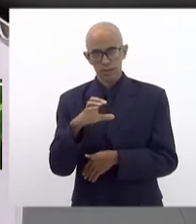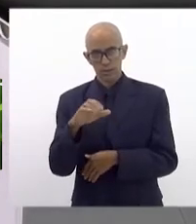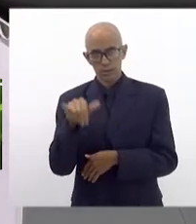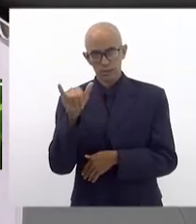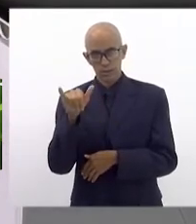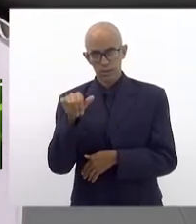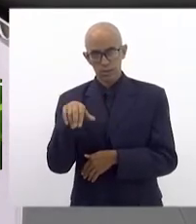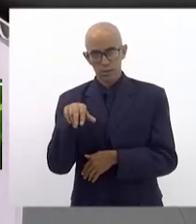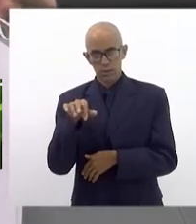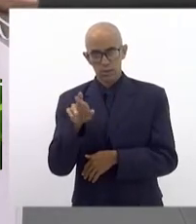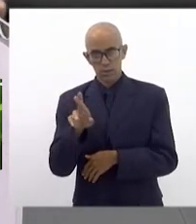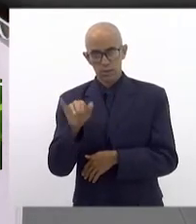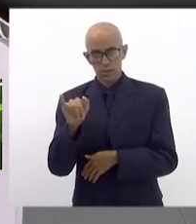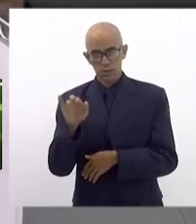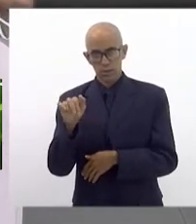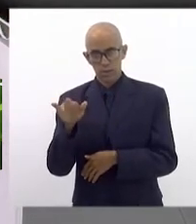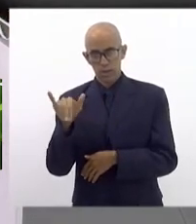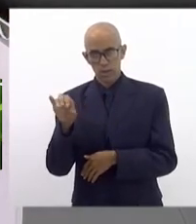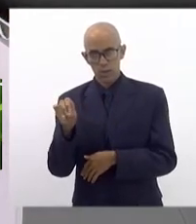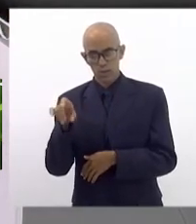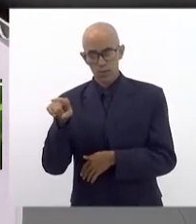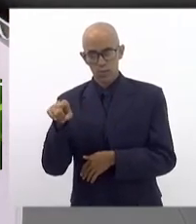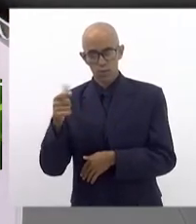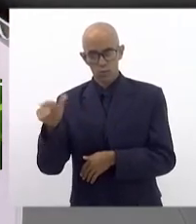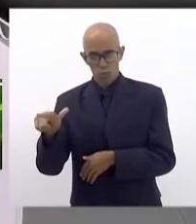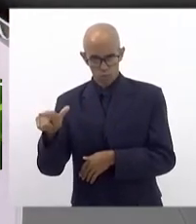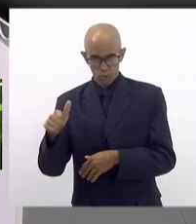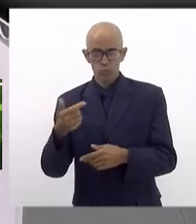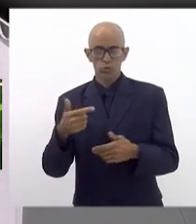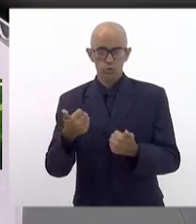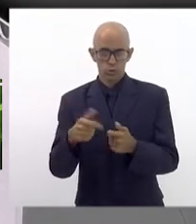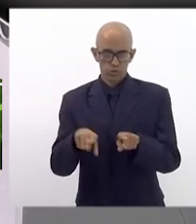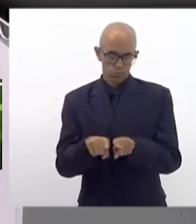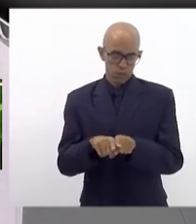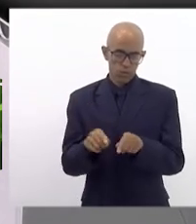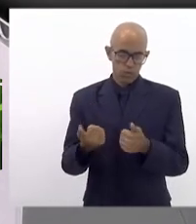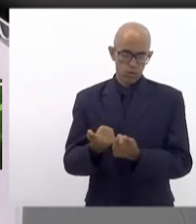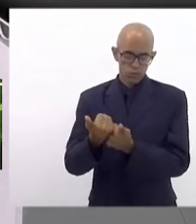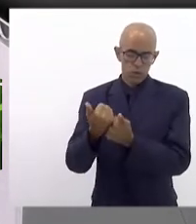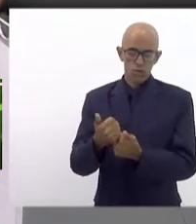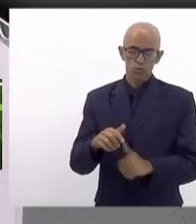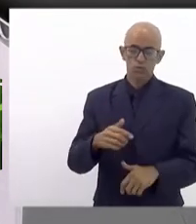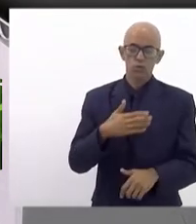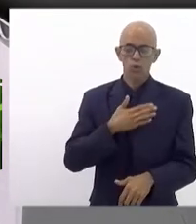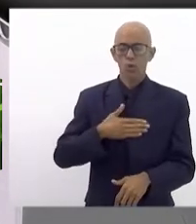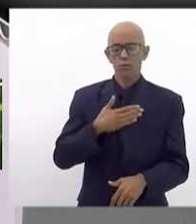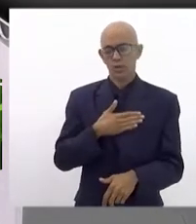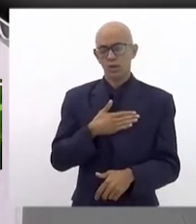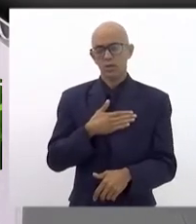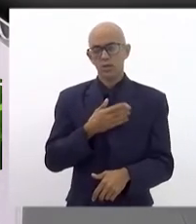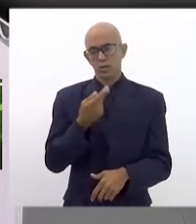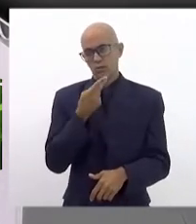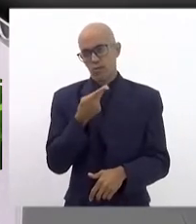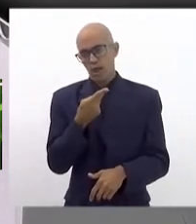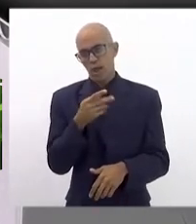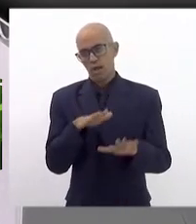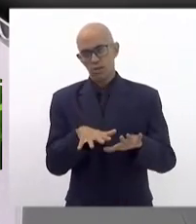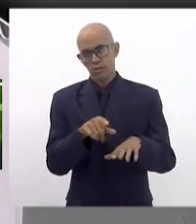pessoa fundamental no seu desenvolvimento. Então, gostaria de colocar